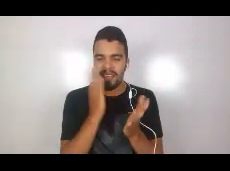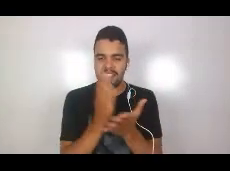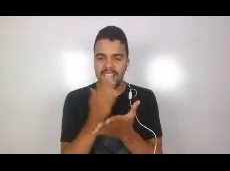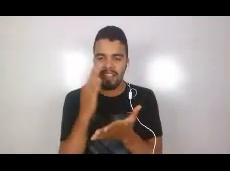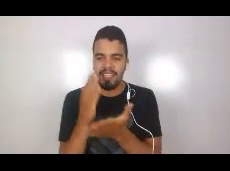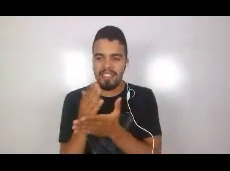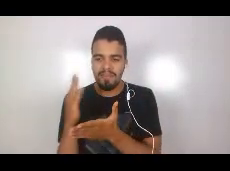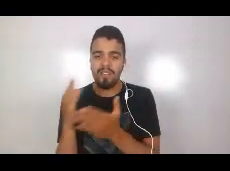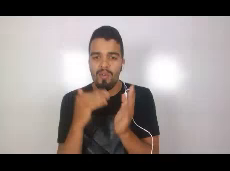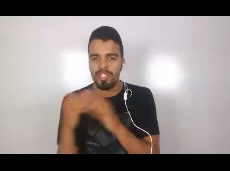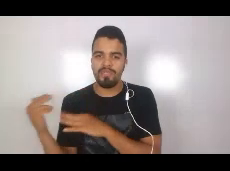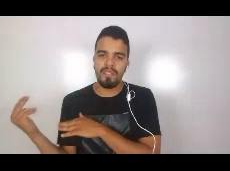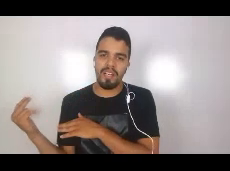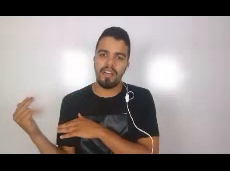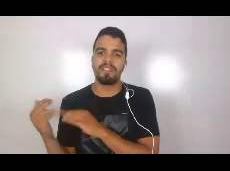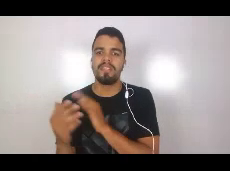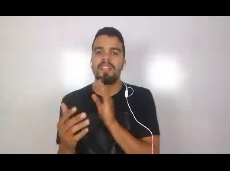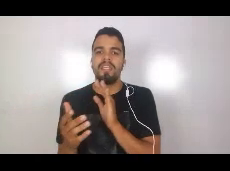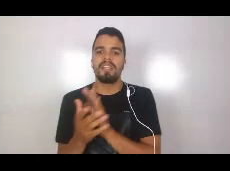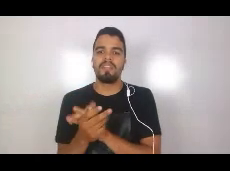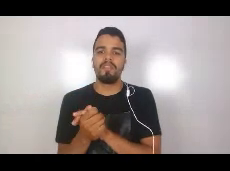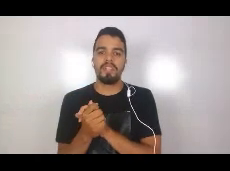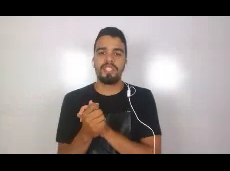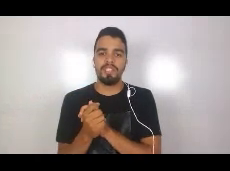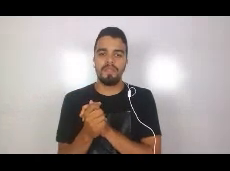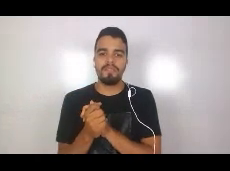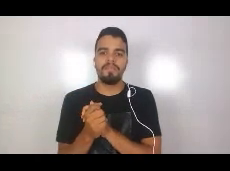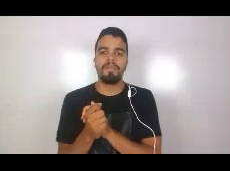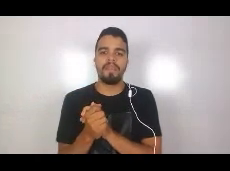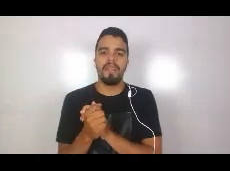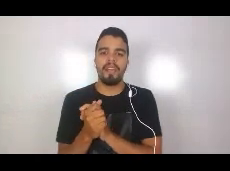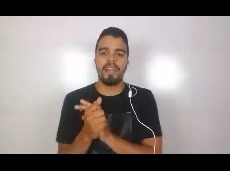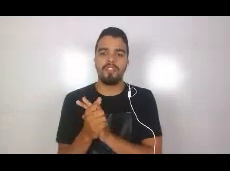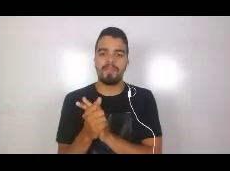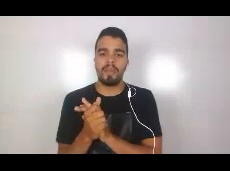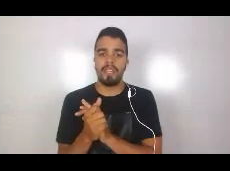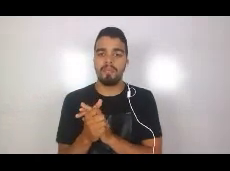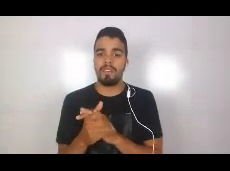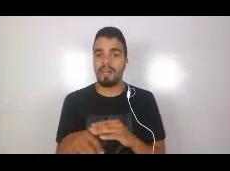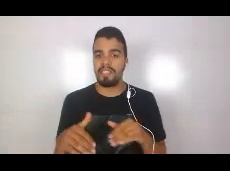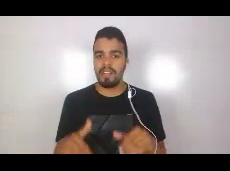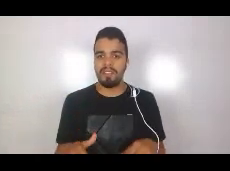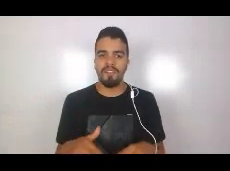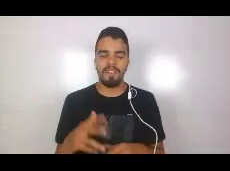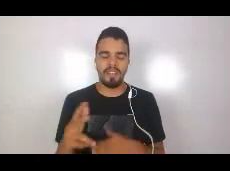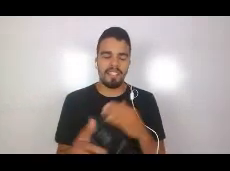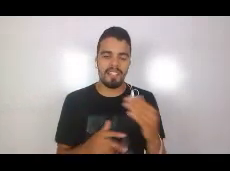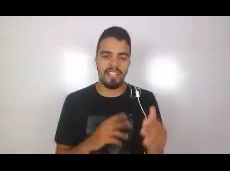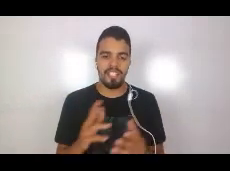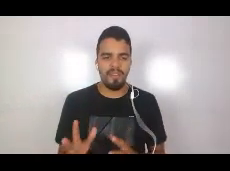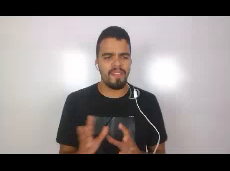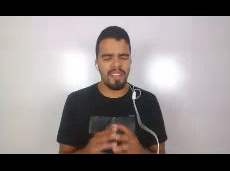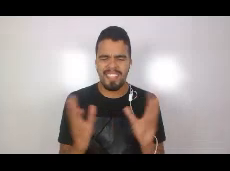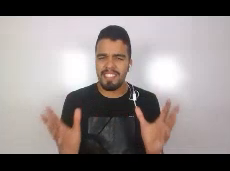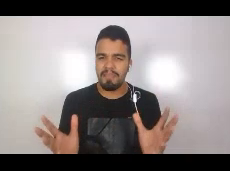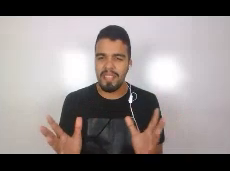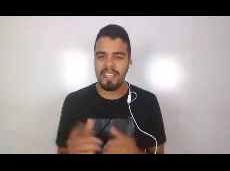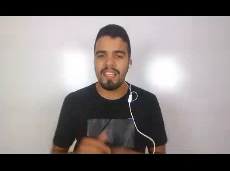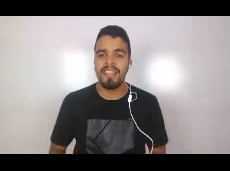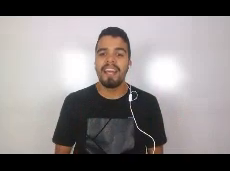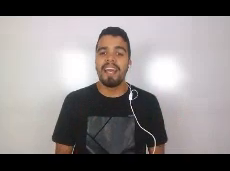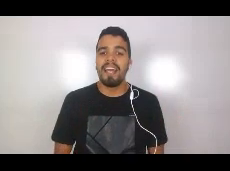que está tendo uma continuidade. Então, o objetivo que nós pretendemos alcançar aqui no final dessa trajetória, no final